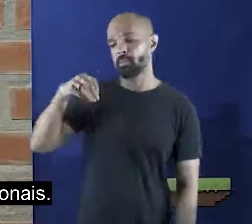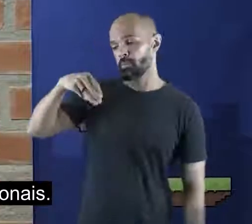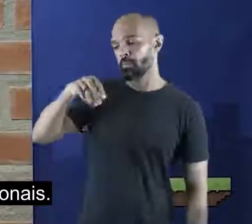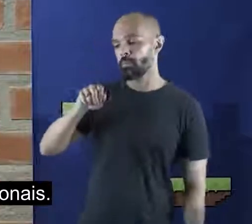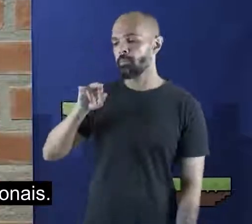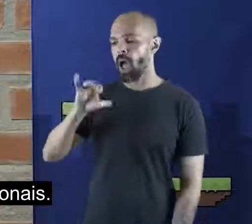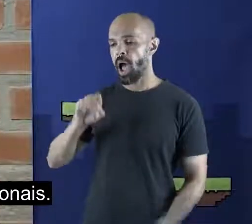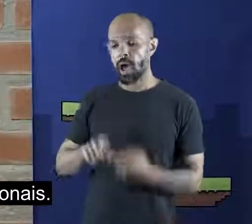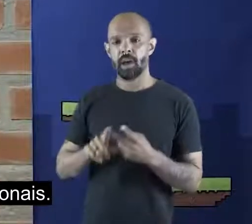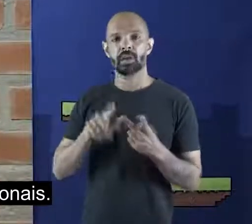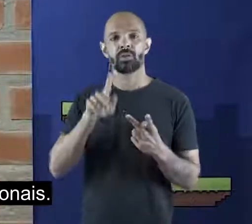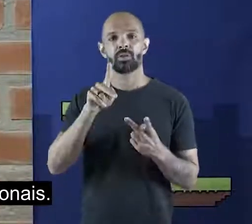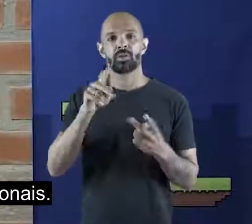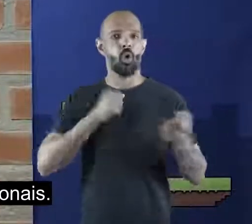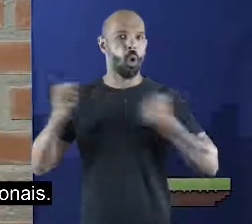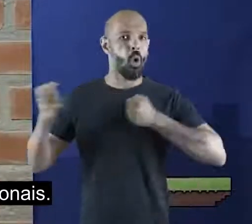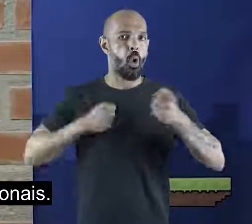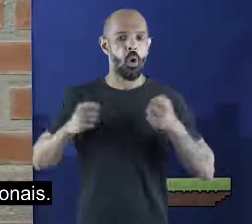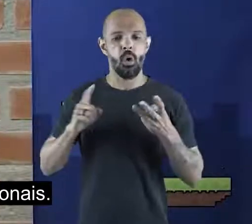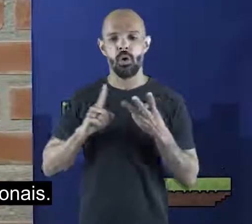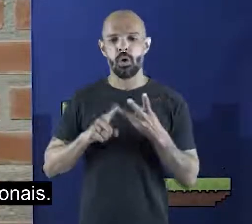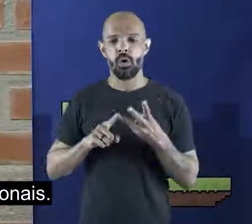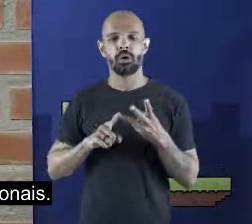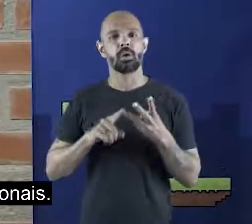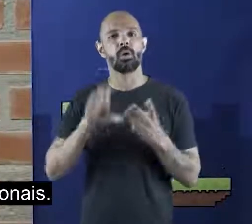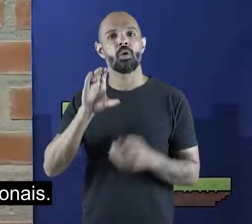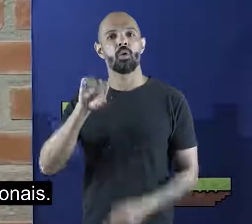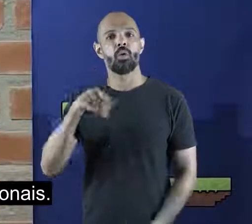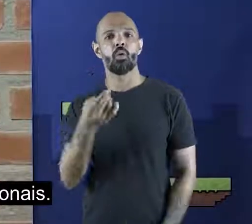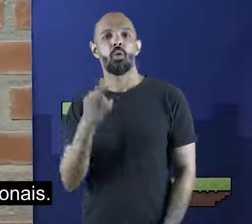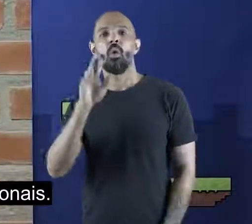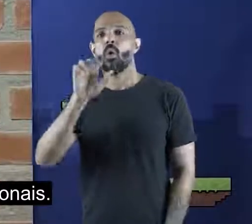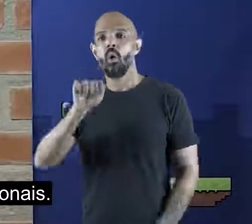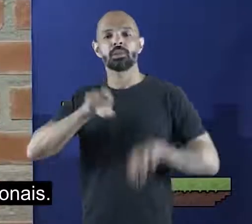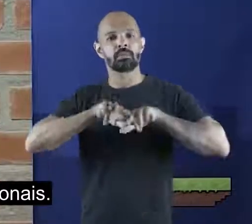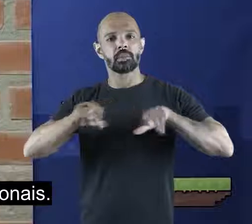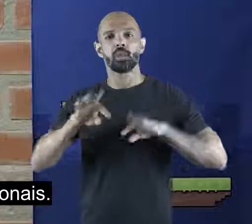Mario, Donkey Kong, tá? Que mais? Contra, são todos jogos